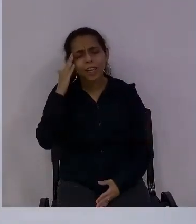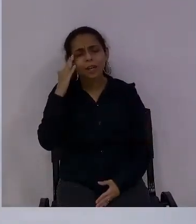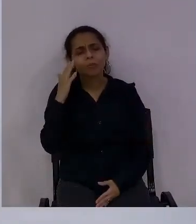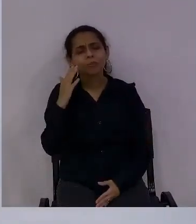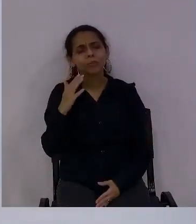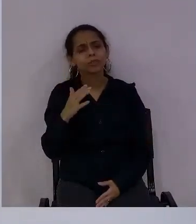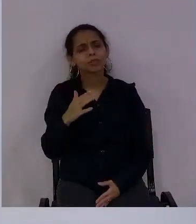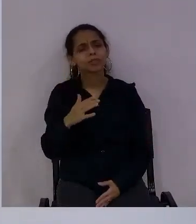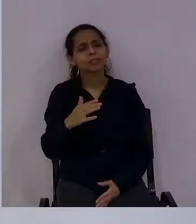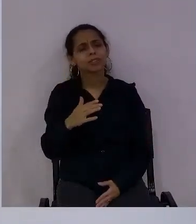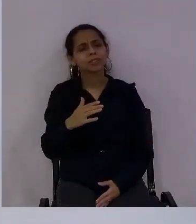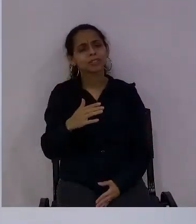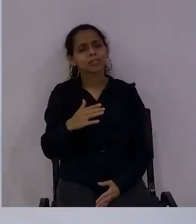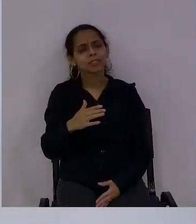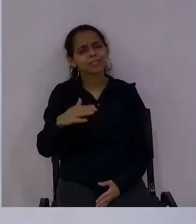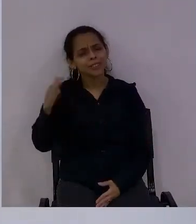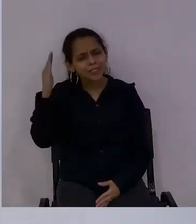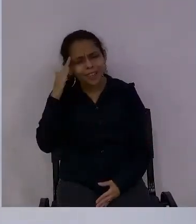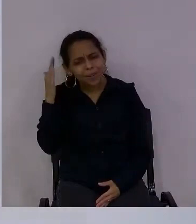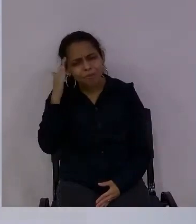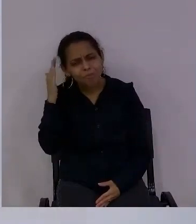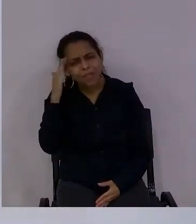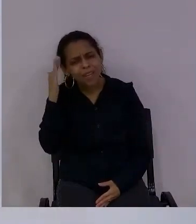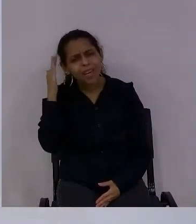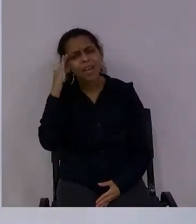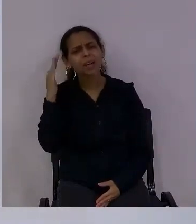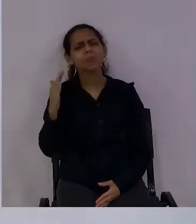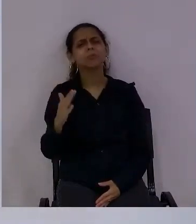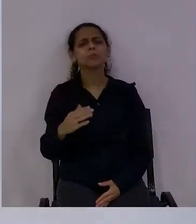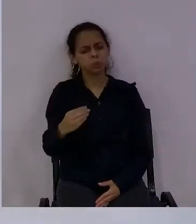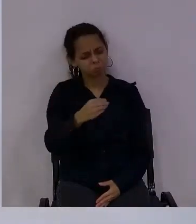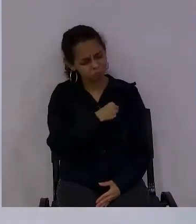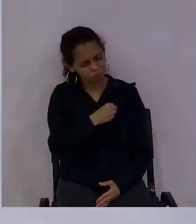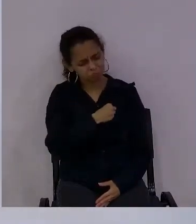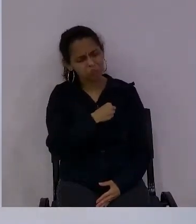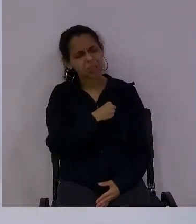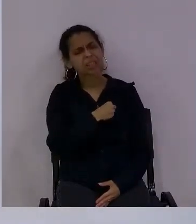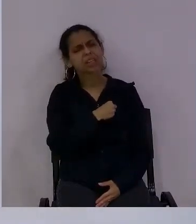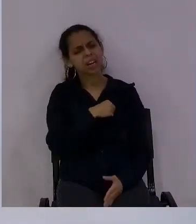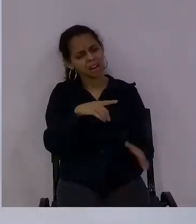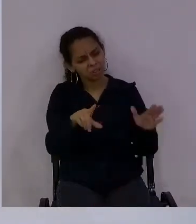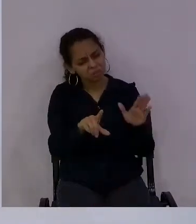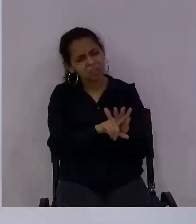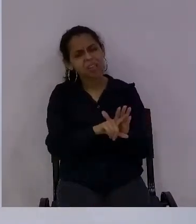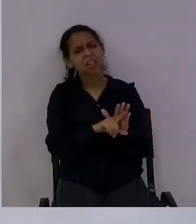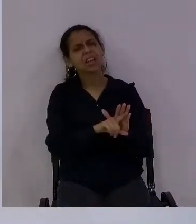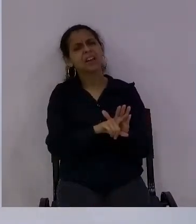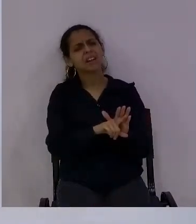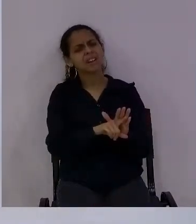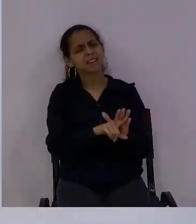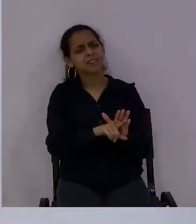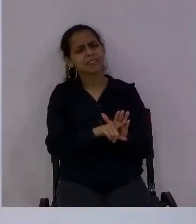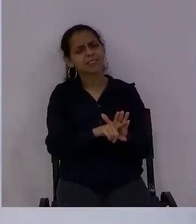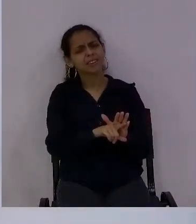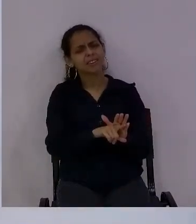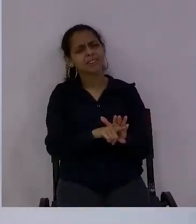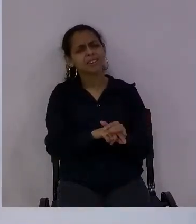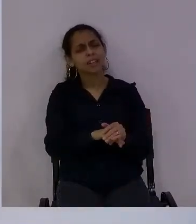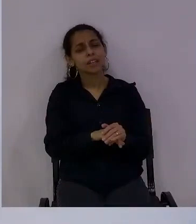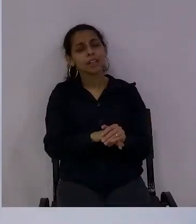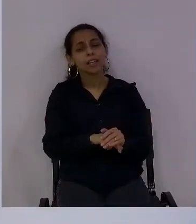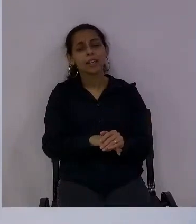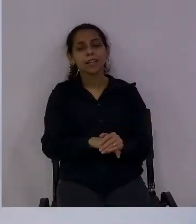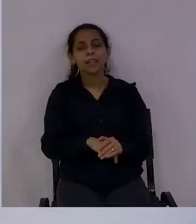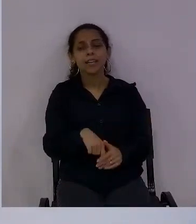Agora nós sabemos as consequências. Vivemos as consequências e ainda assim pecamos.